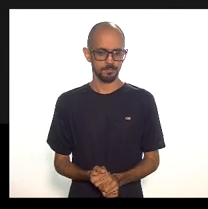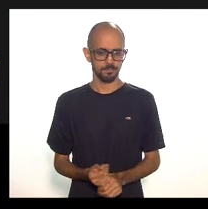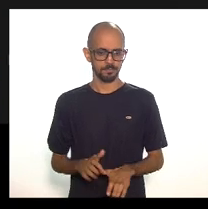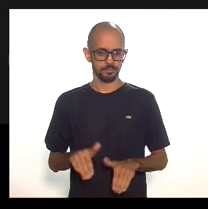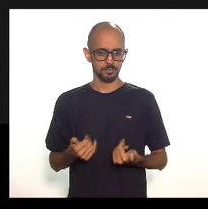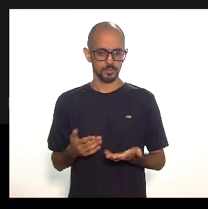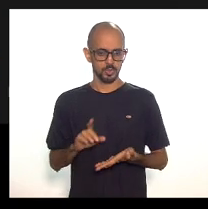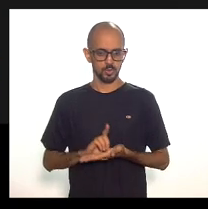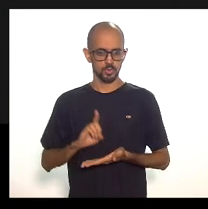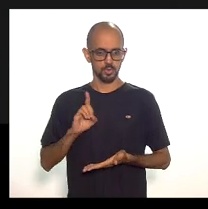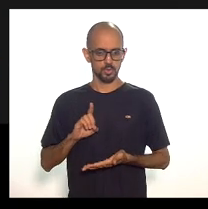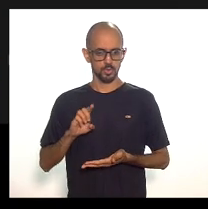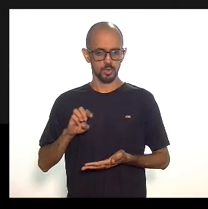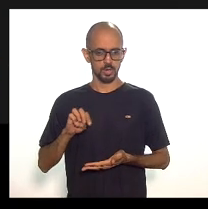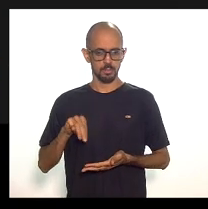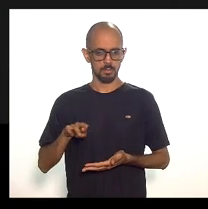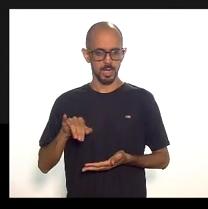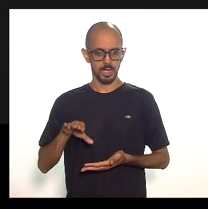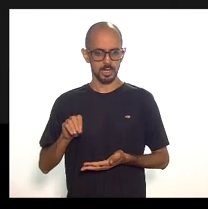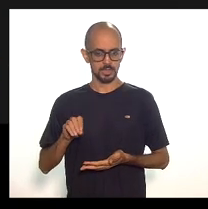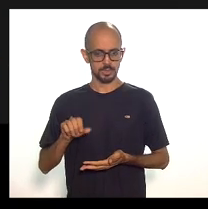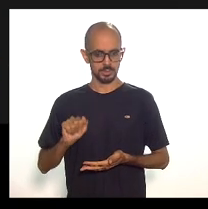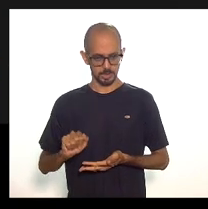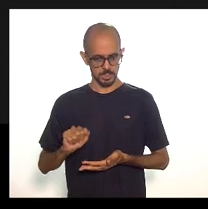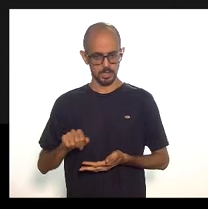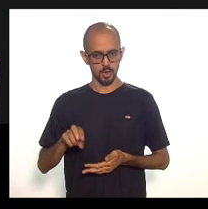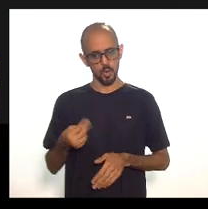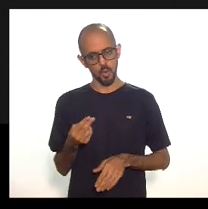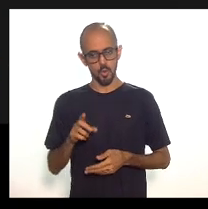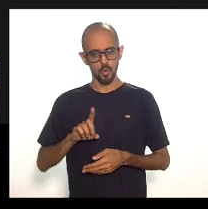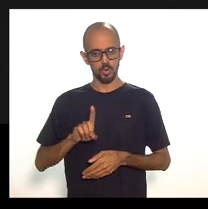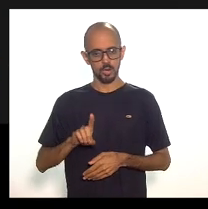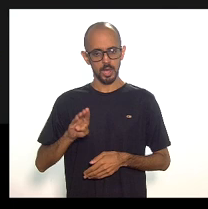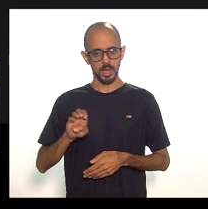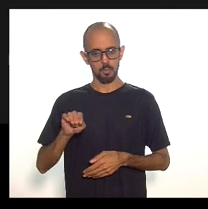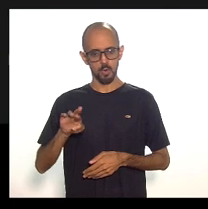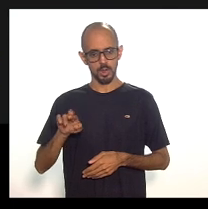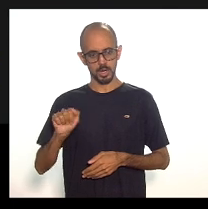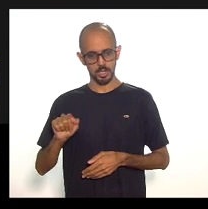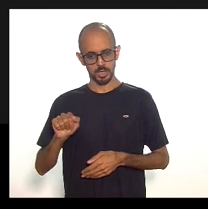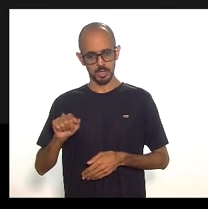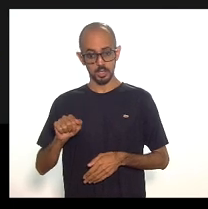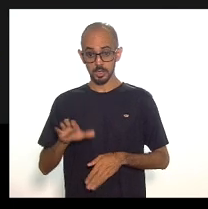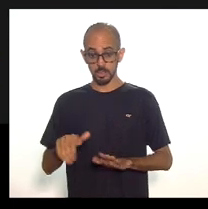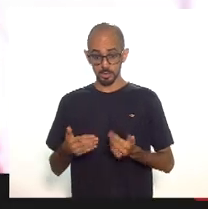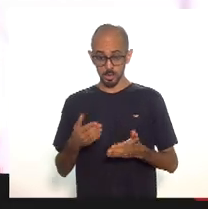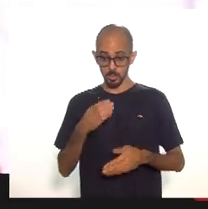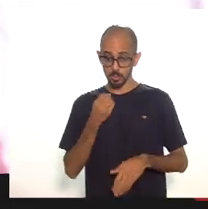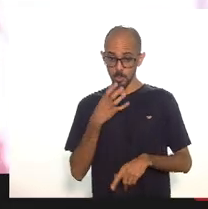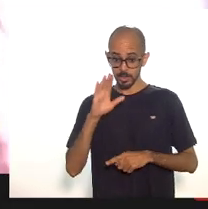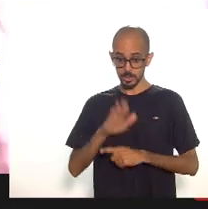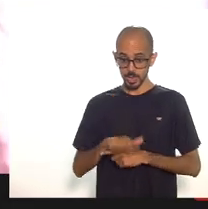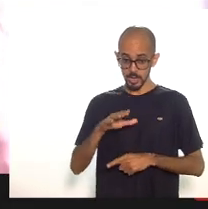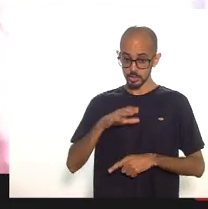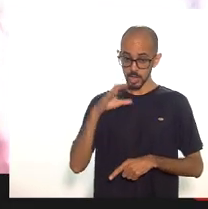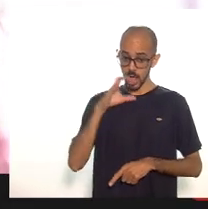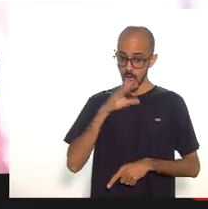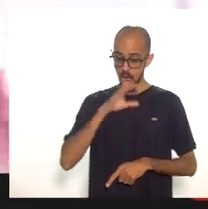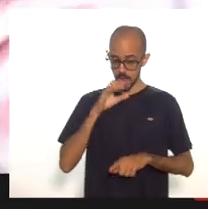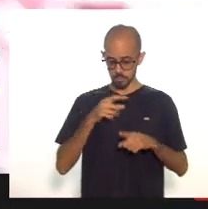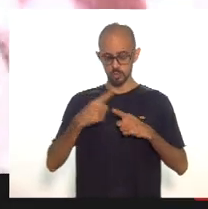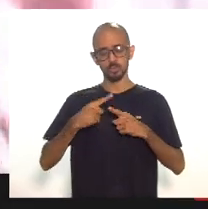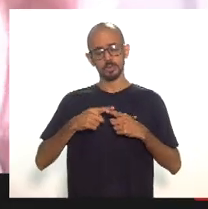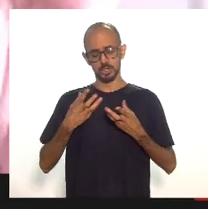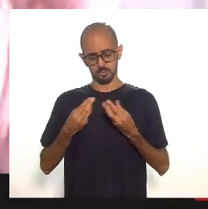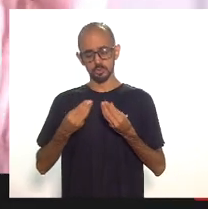Doutora Márcia ou doutora Débora Vicente, quer complementar? Bom, boa tarde a todos. Bem rapidamente, né, que a gente sabe que tem muita gente para